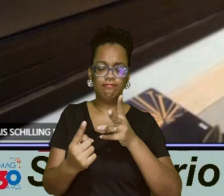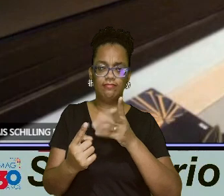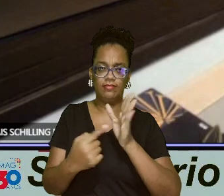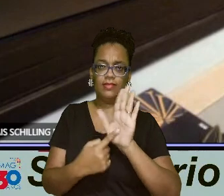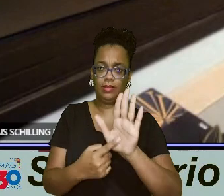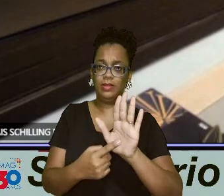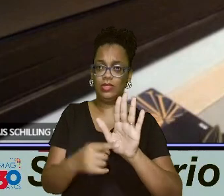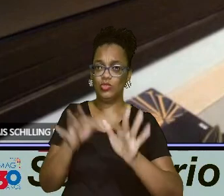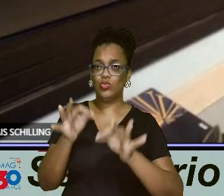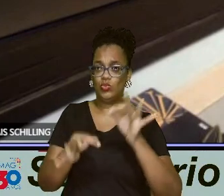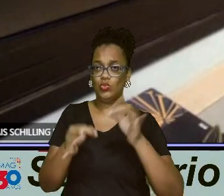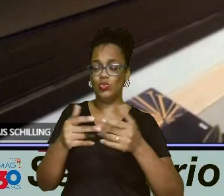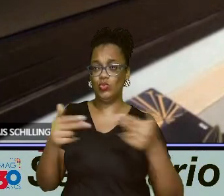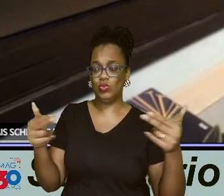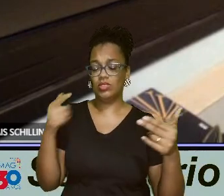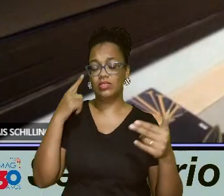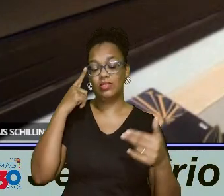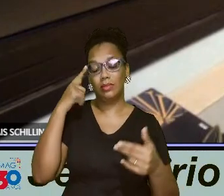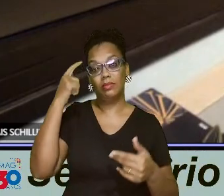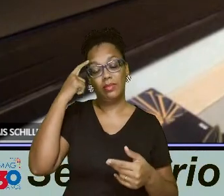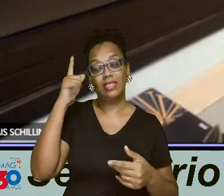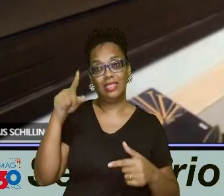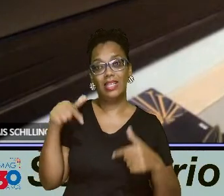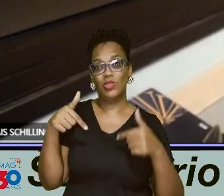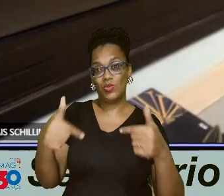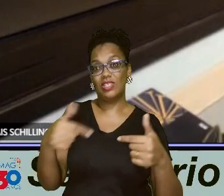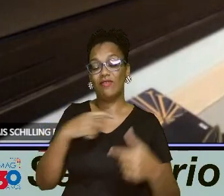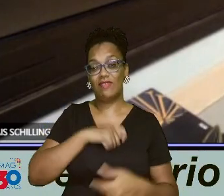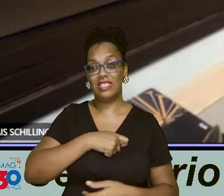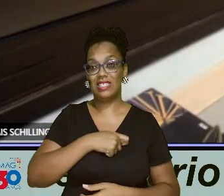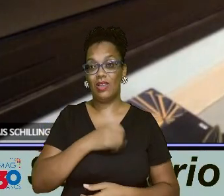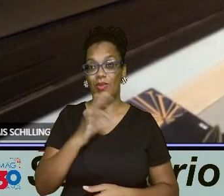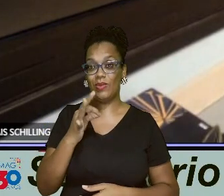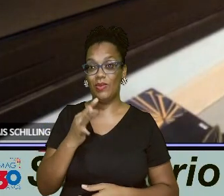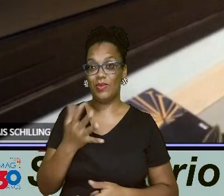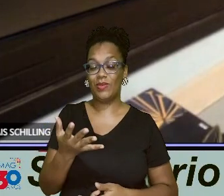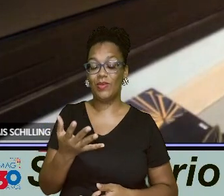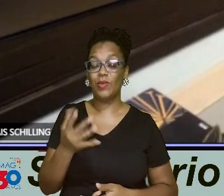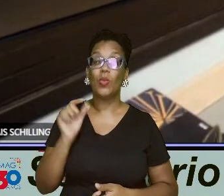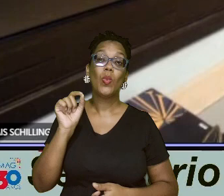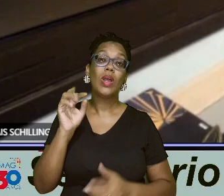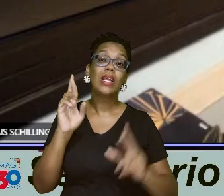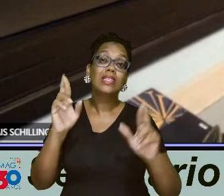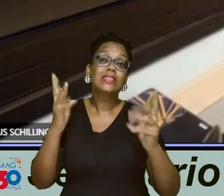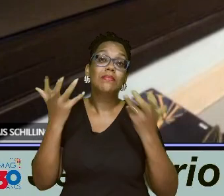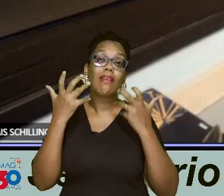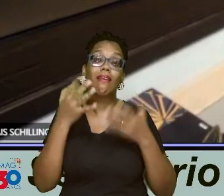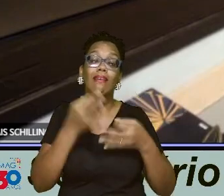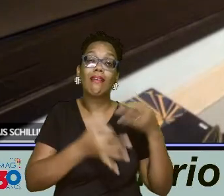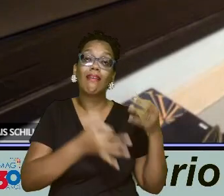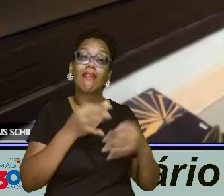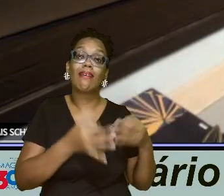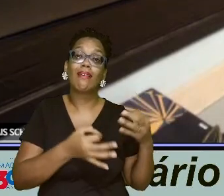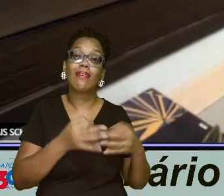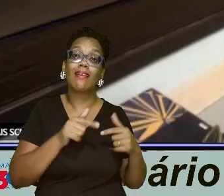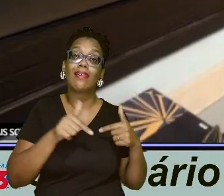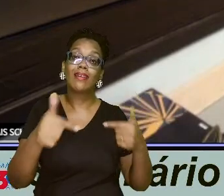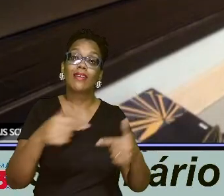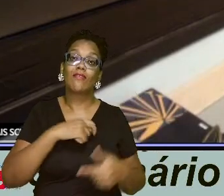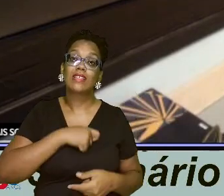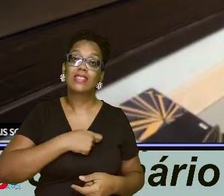prestação jurisdicional no caso das execuções fiscais, né? O que, que se espera do judiciário com a execução